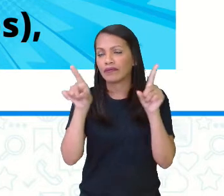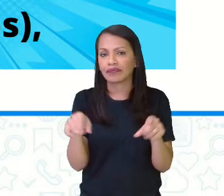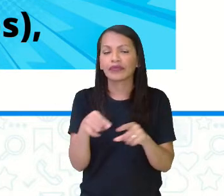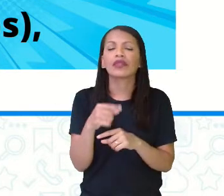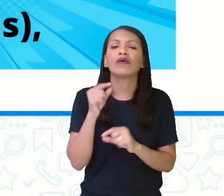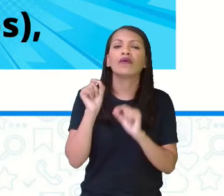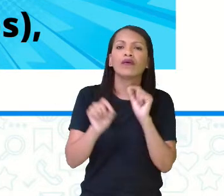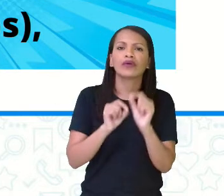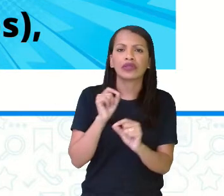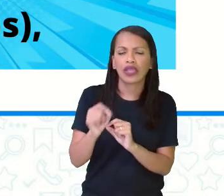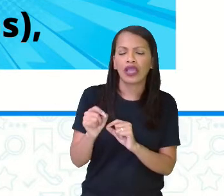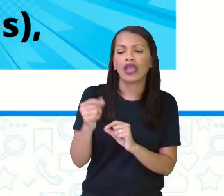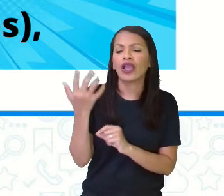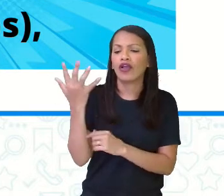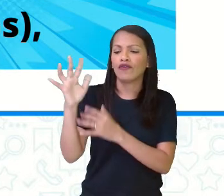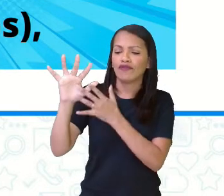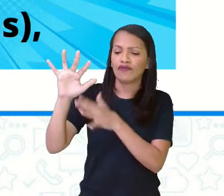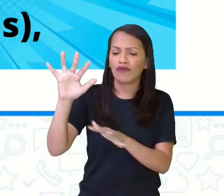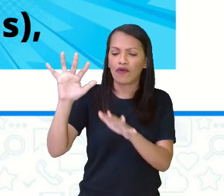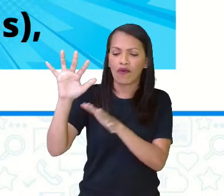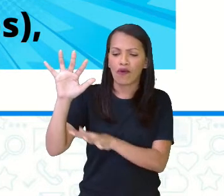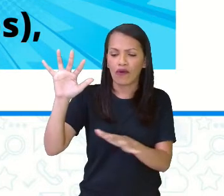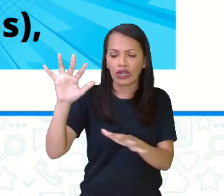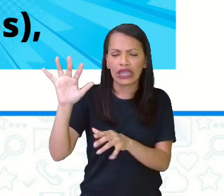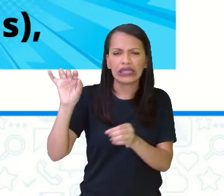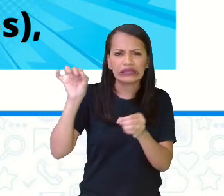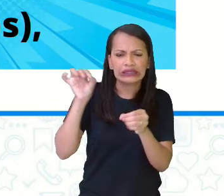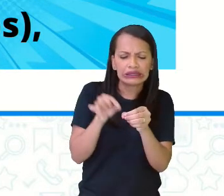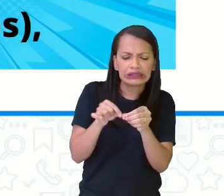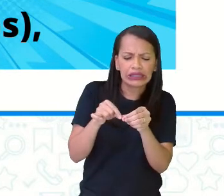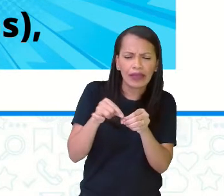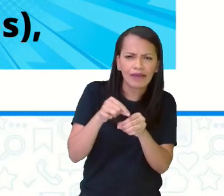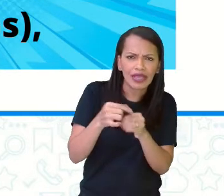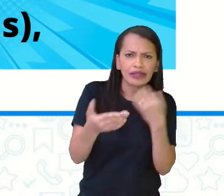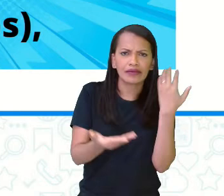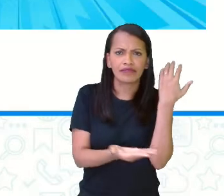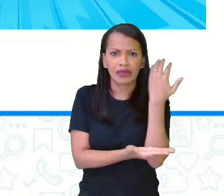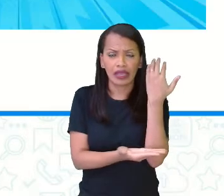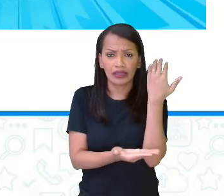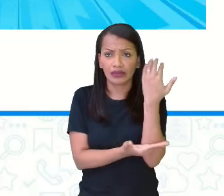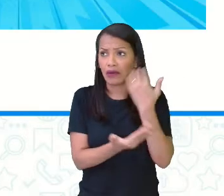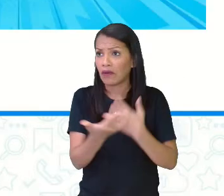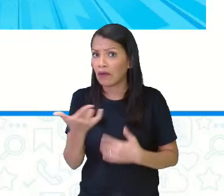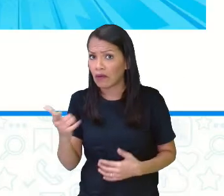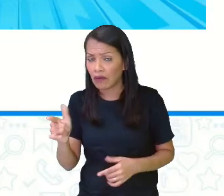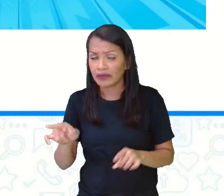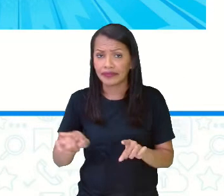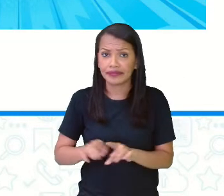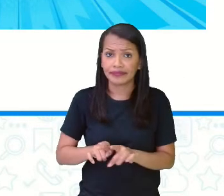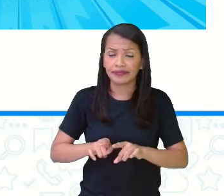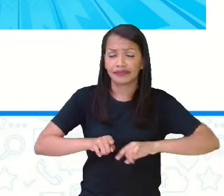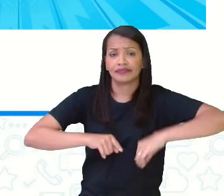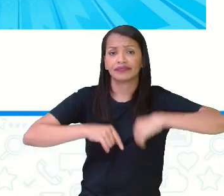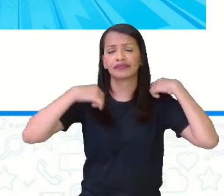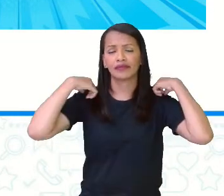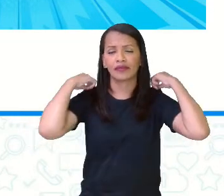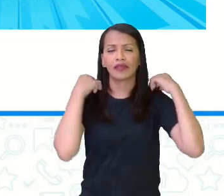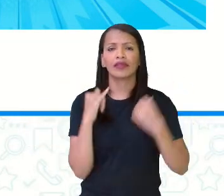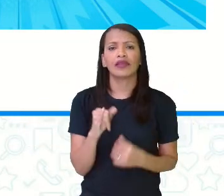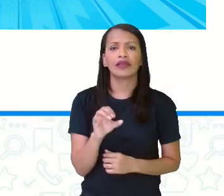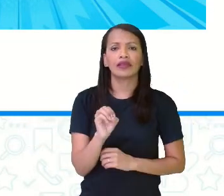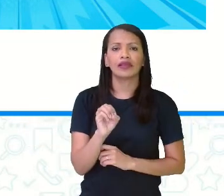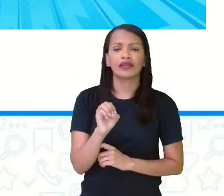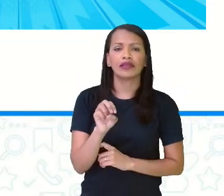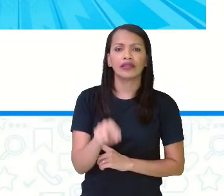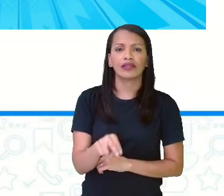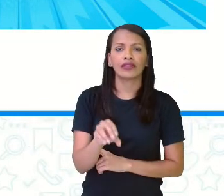alimentos, folhas, sementes, papéis, madeira, entre outros. E o inorgânico. E